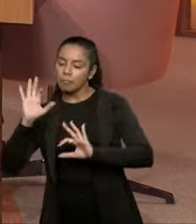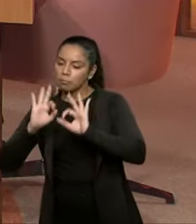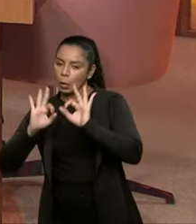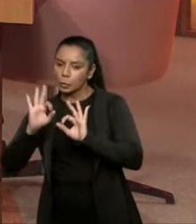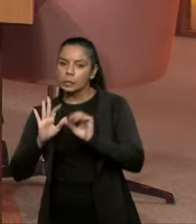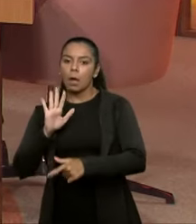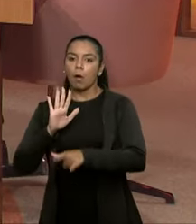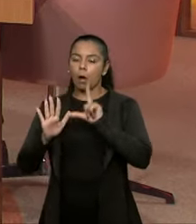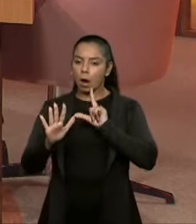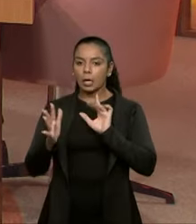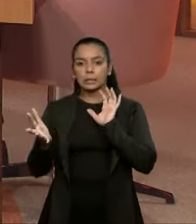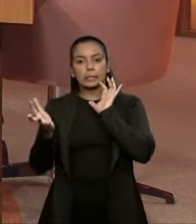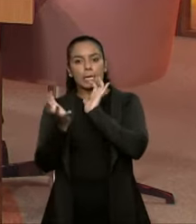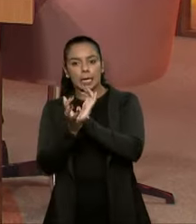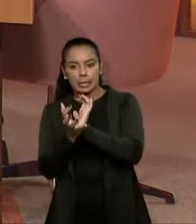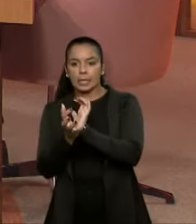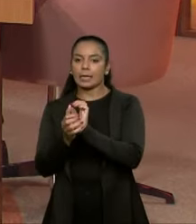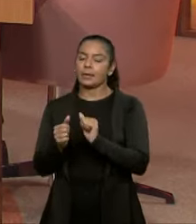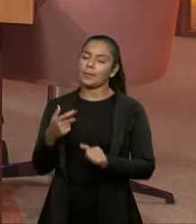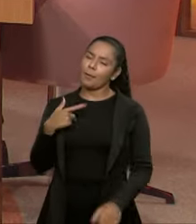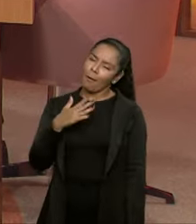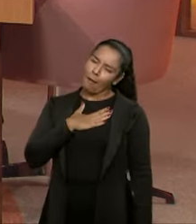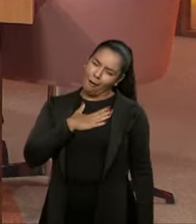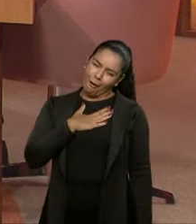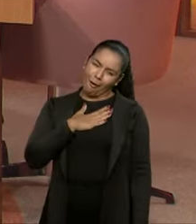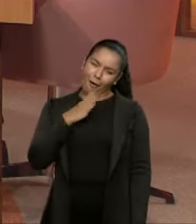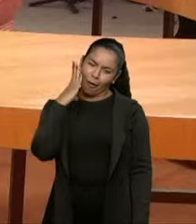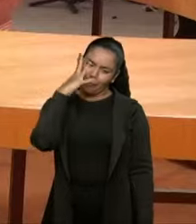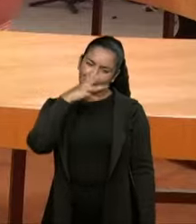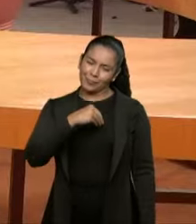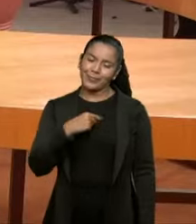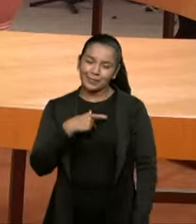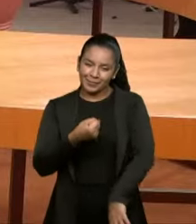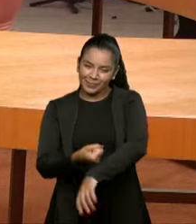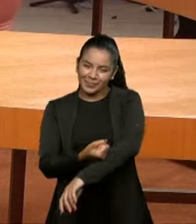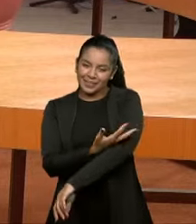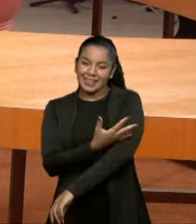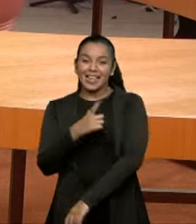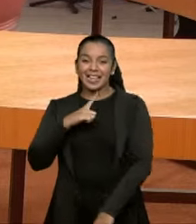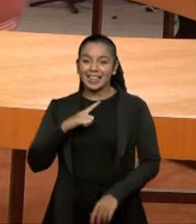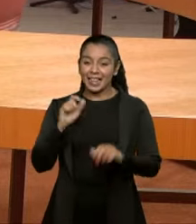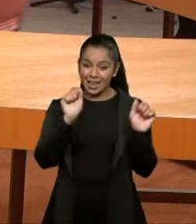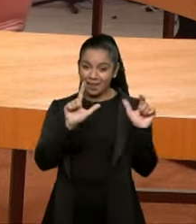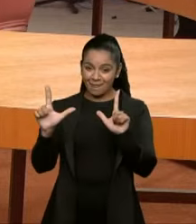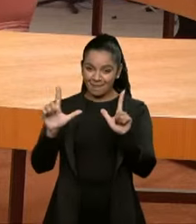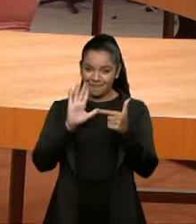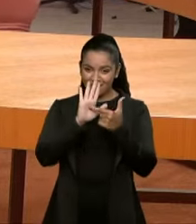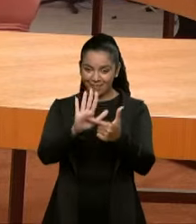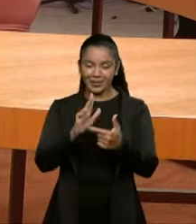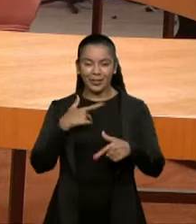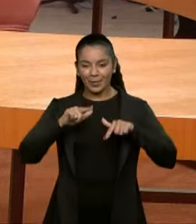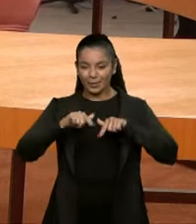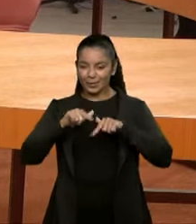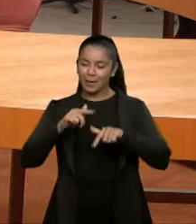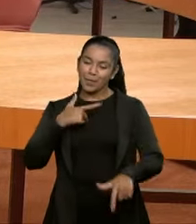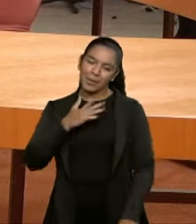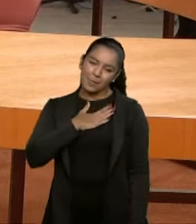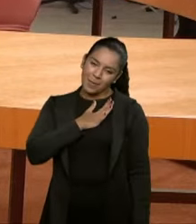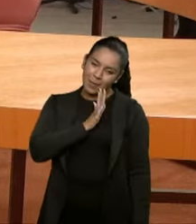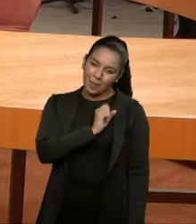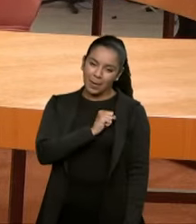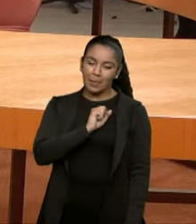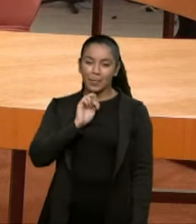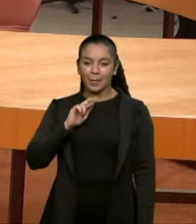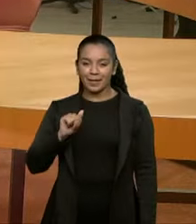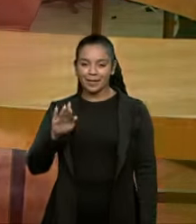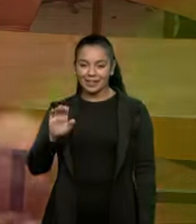equipe grande, tá? Vou. Bonito. Um eu vou grande. Eu tô até emocionada. A gente tem um VT pra mostrar aqui. Vamos mostrar? o trabalho do meu amor, do André Marques?